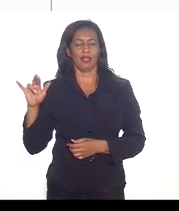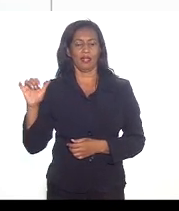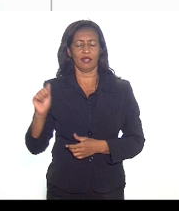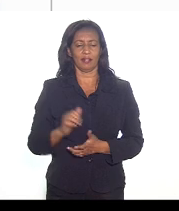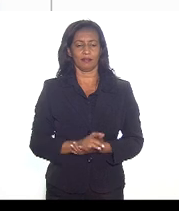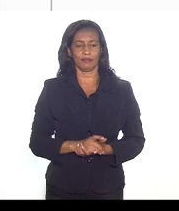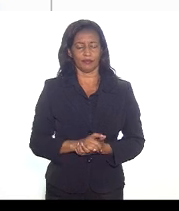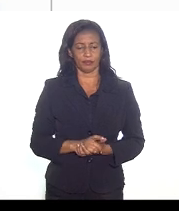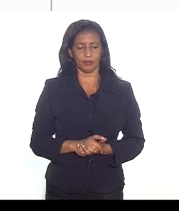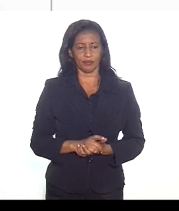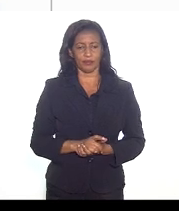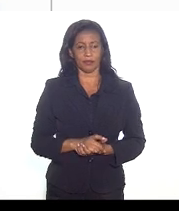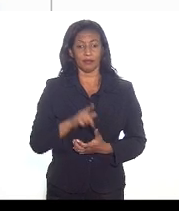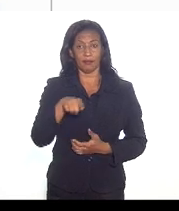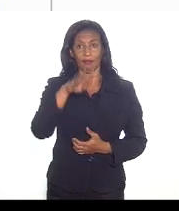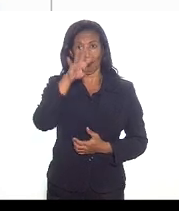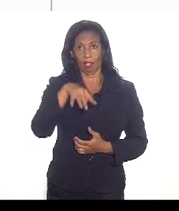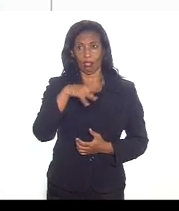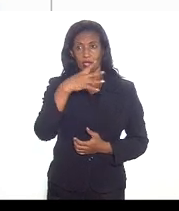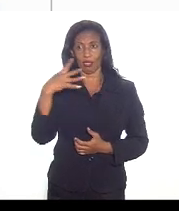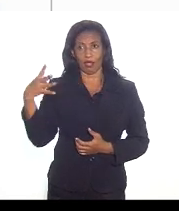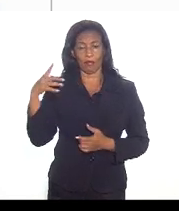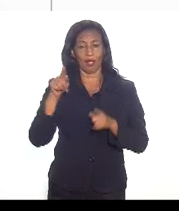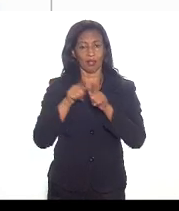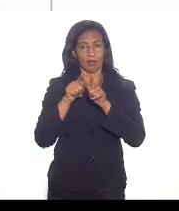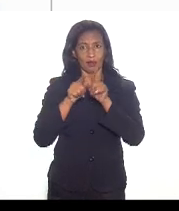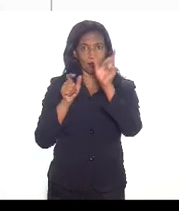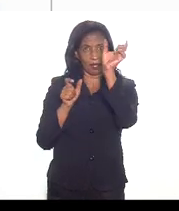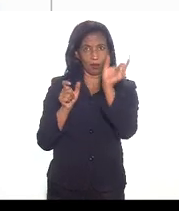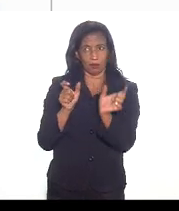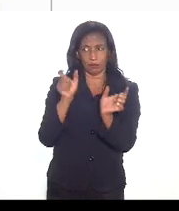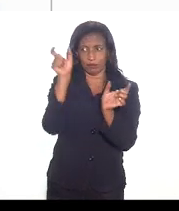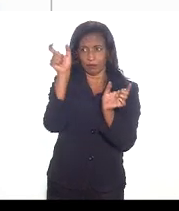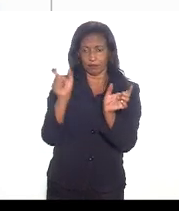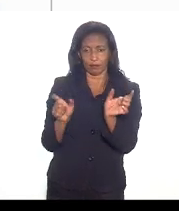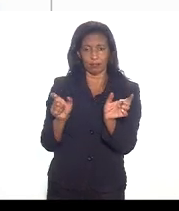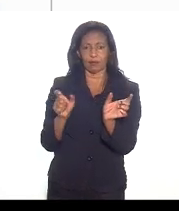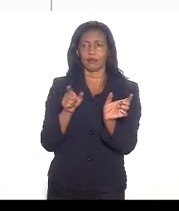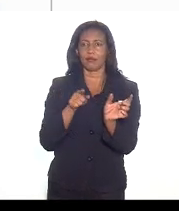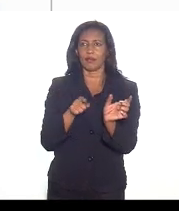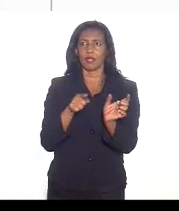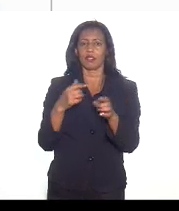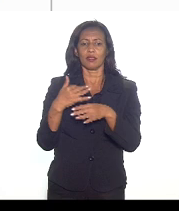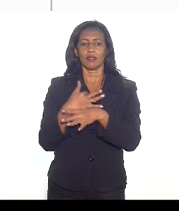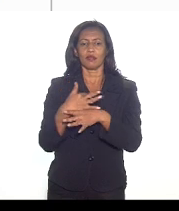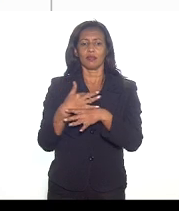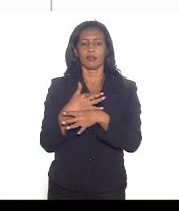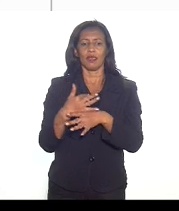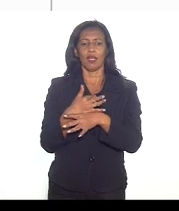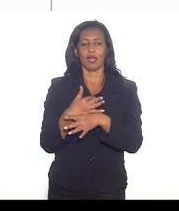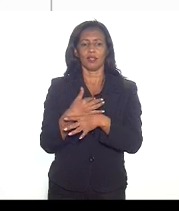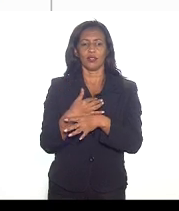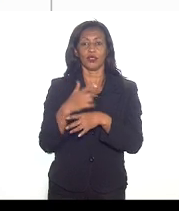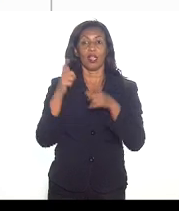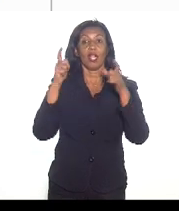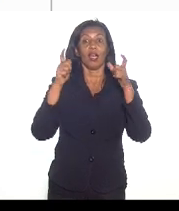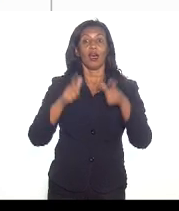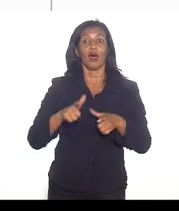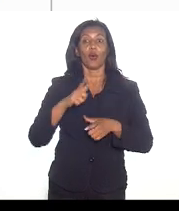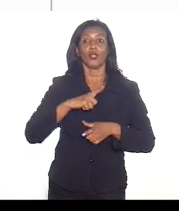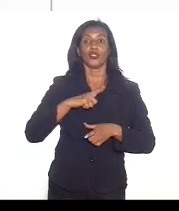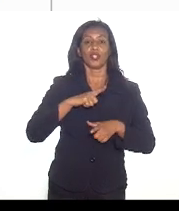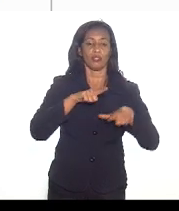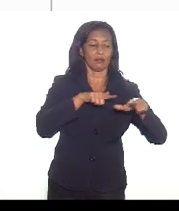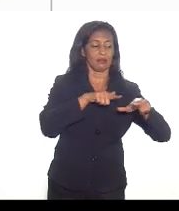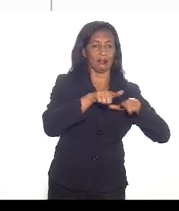Essa é uma tabela específica, a gente já está caminhando aí para o final, mas sobre a cidade do Rio de Janeiro, onde está o emprego e onde está a